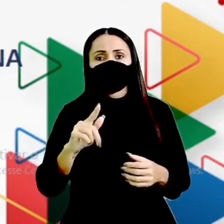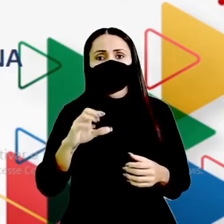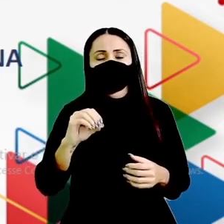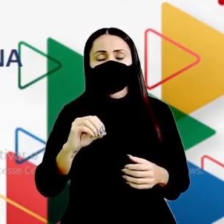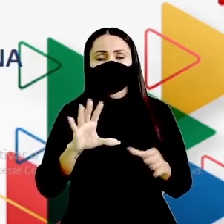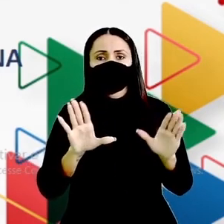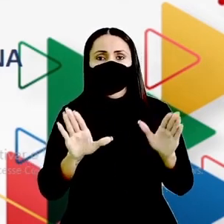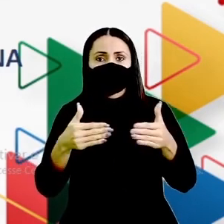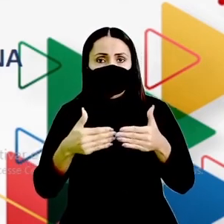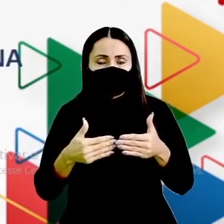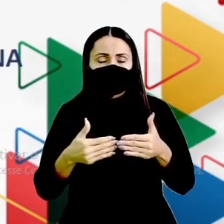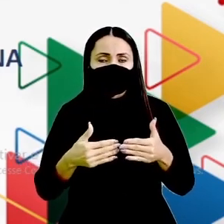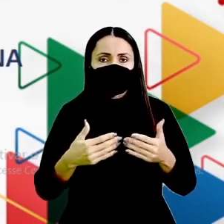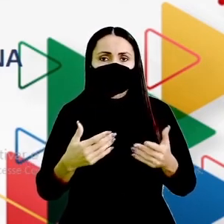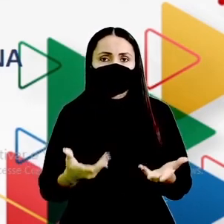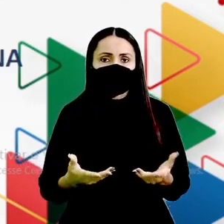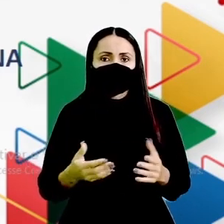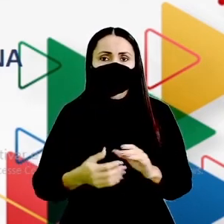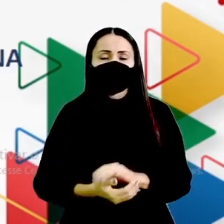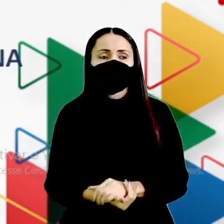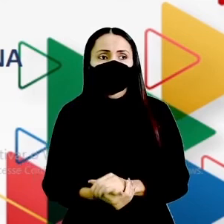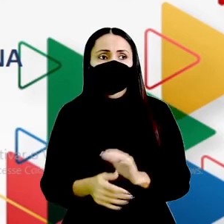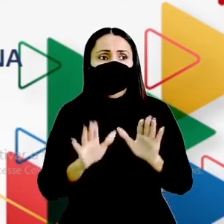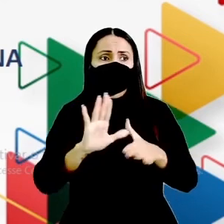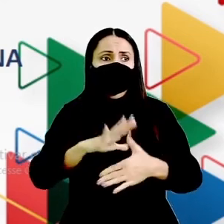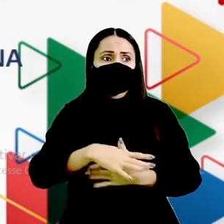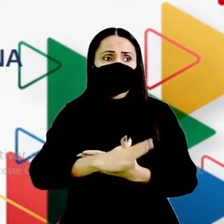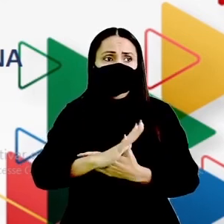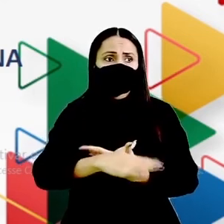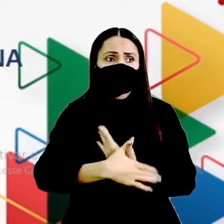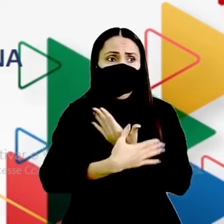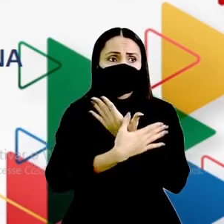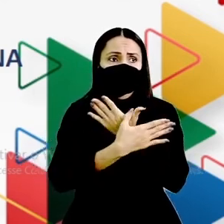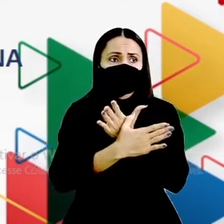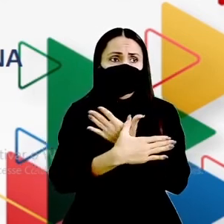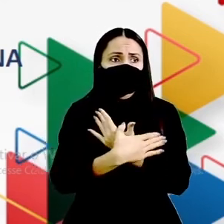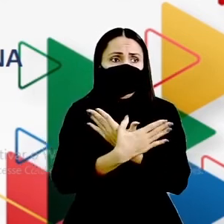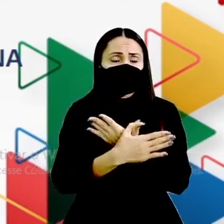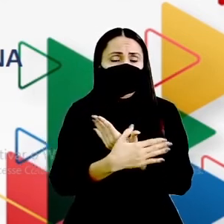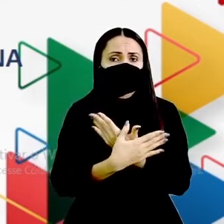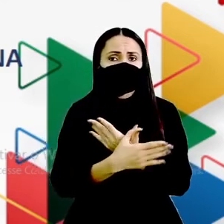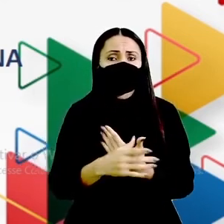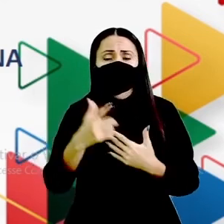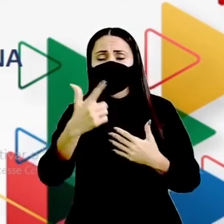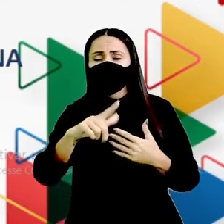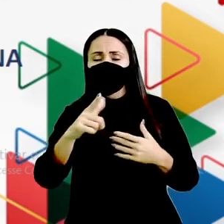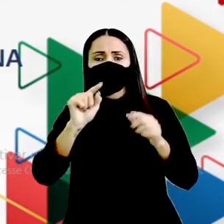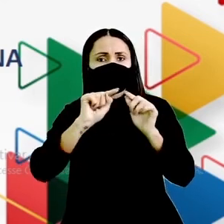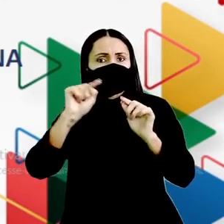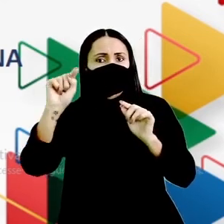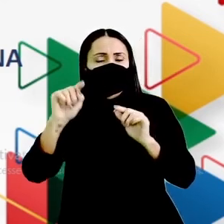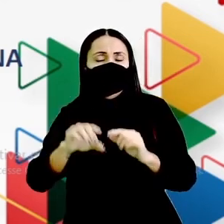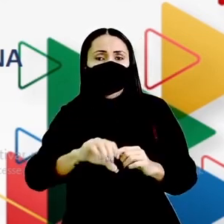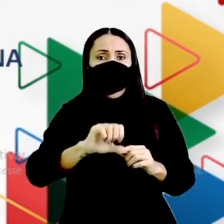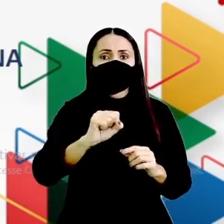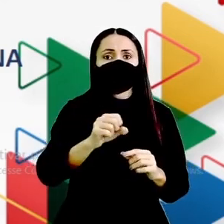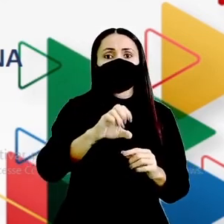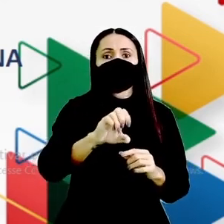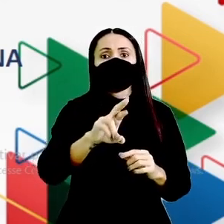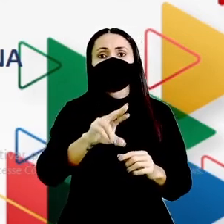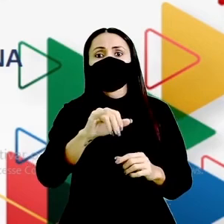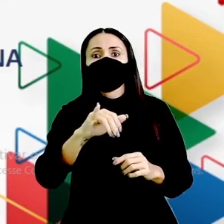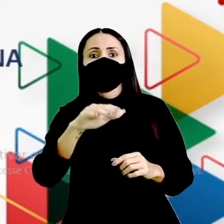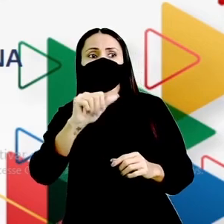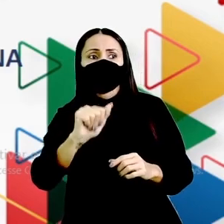mesma forma também, se não estiverem na sílaba tônica, não levam acento. Interessante, né? É. Pastéis,